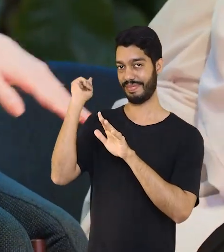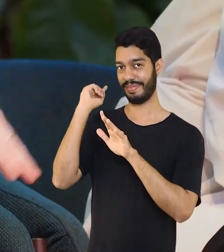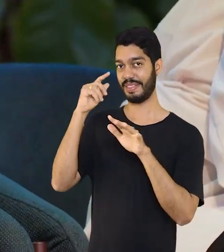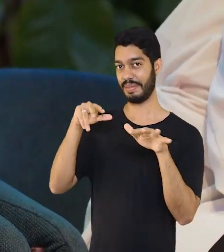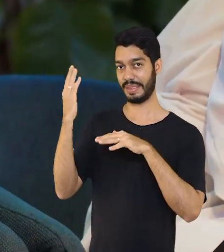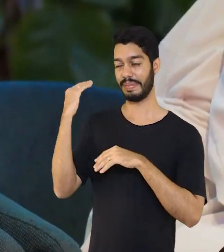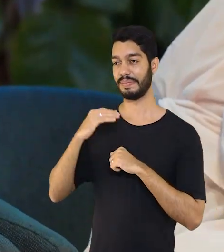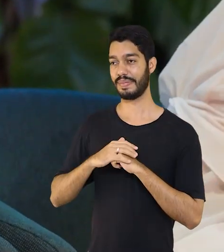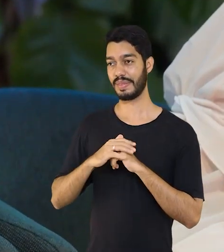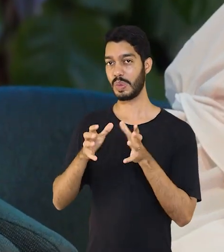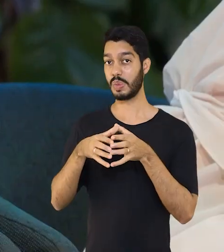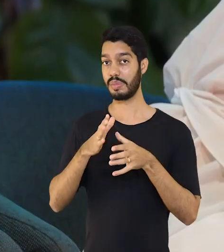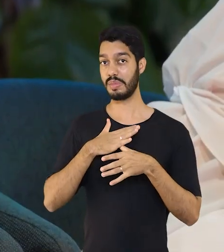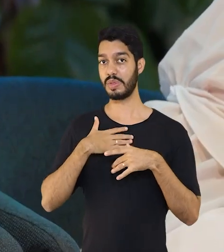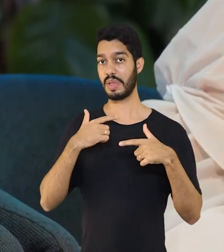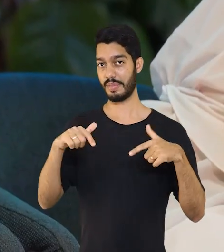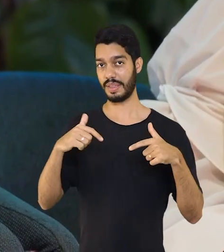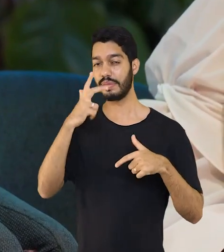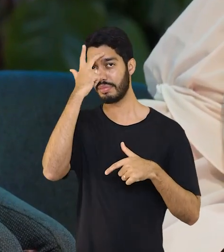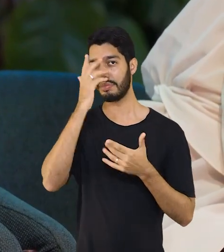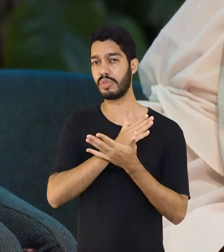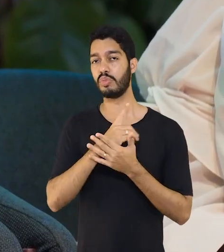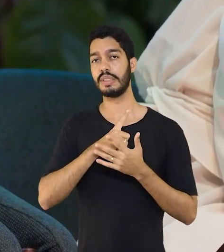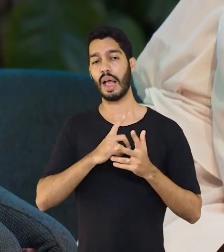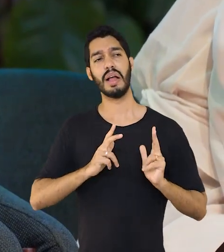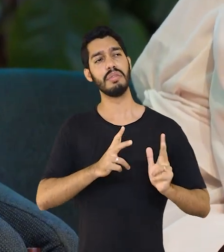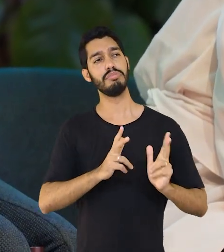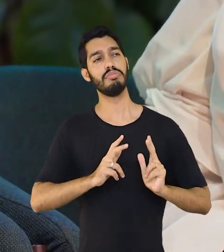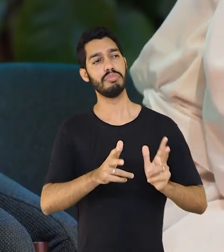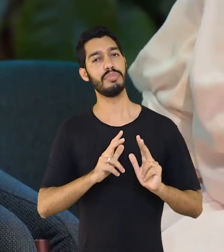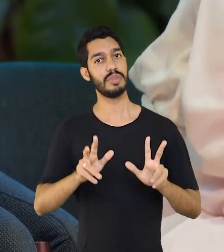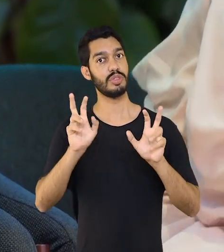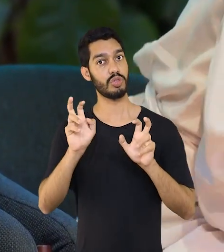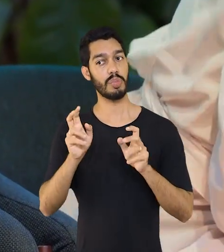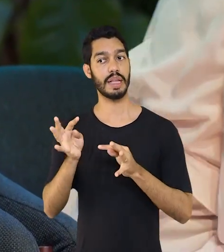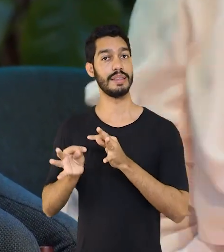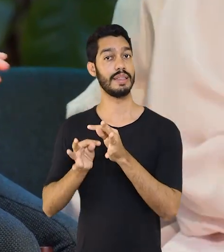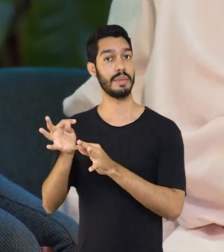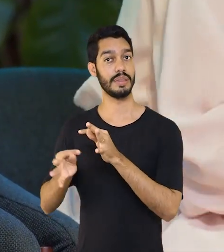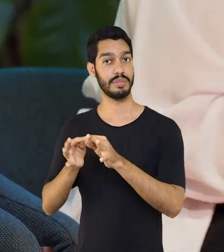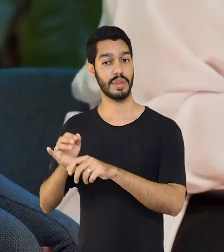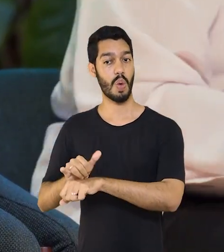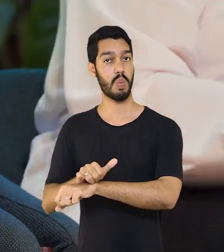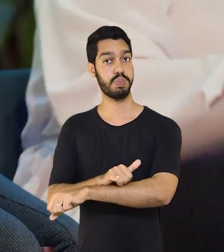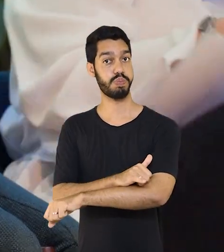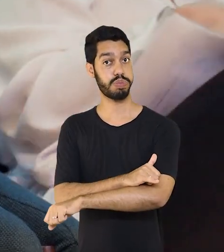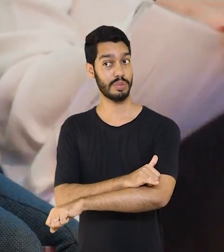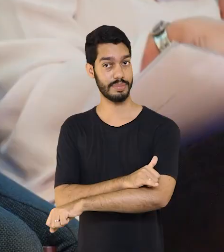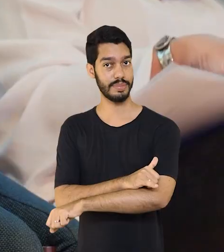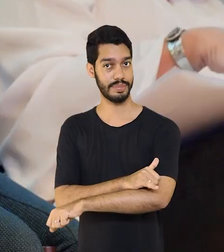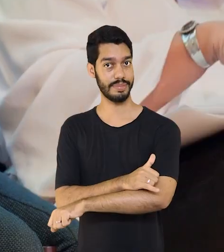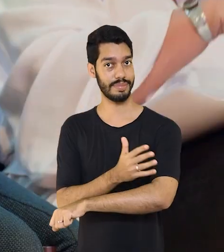um pouco mais nessa metáfora. Na semana passada, num grupo de trabalho meu, as pessoas estavam discutindo